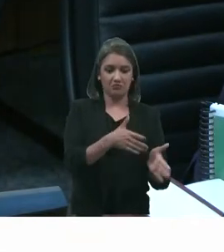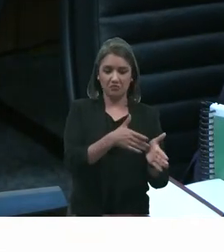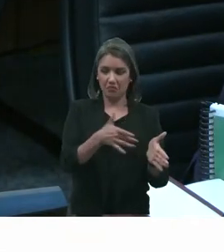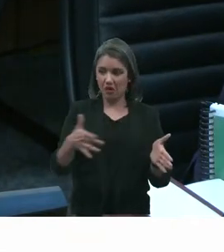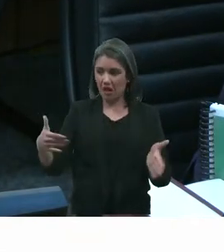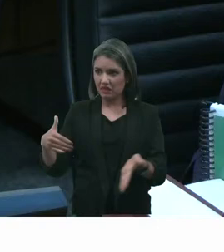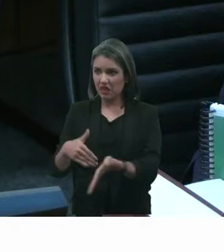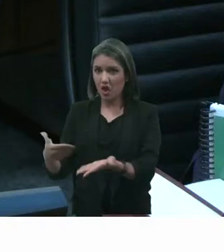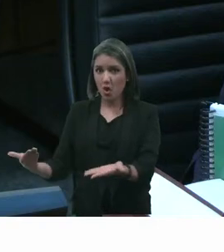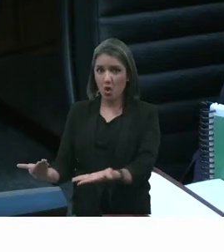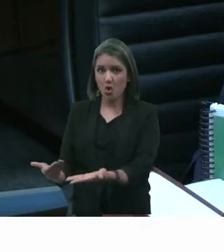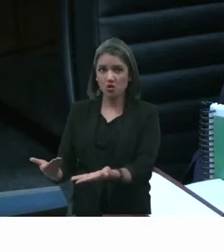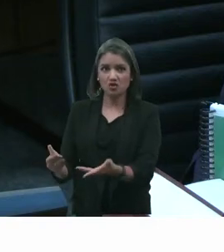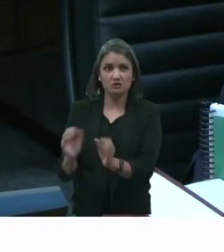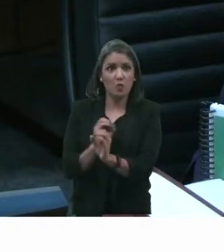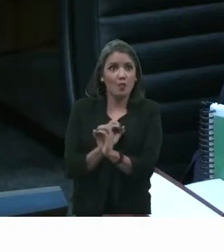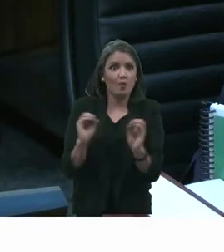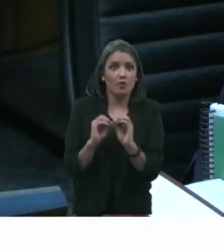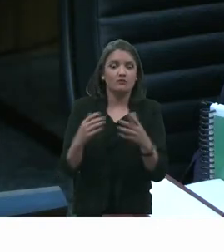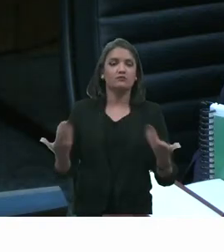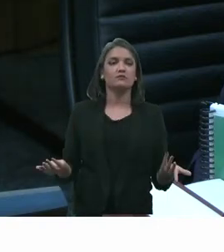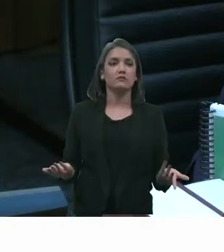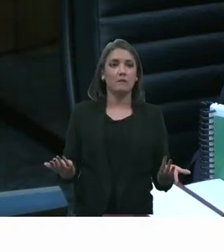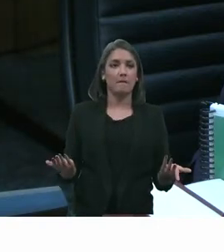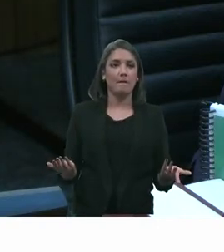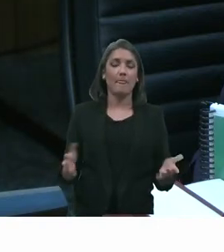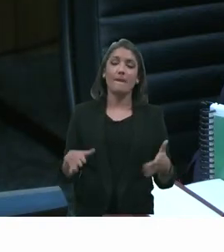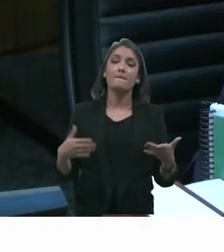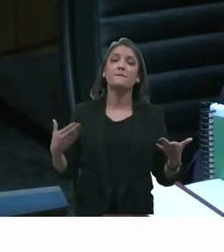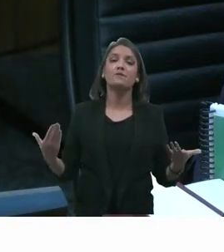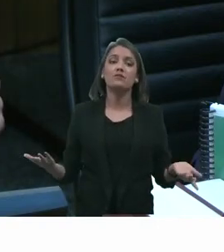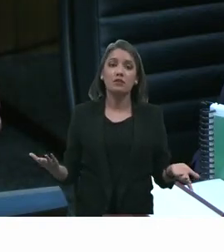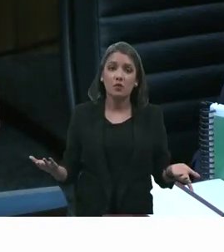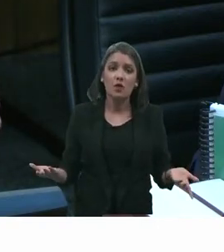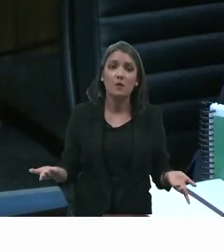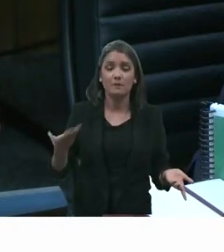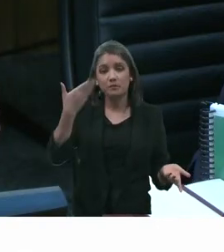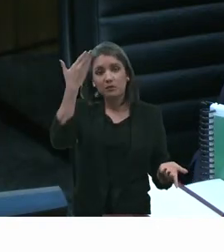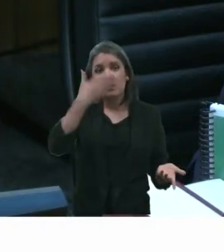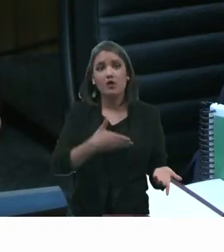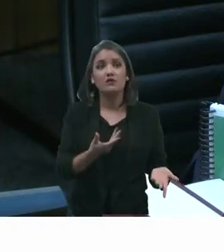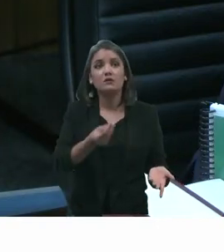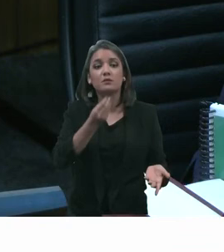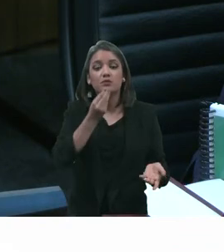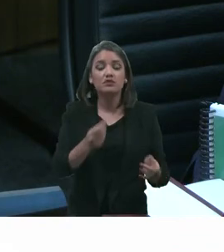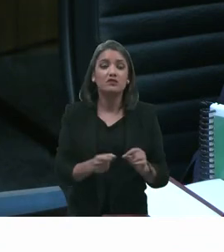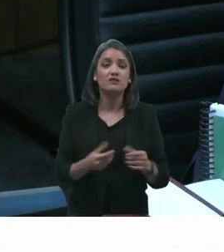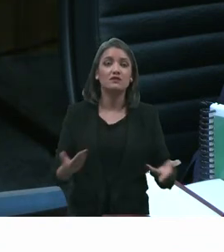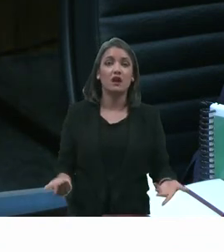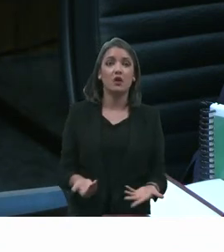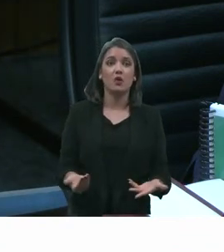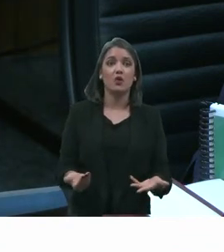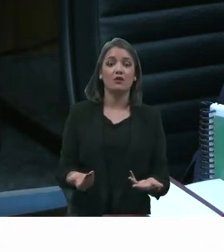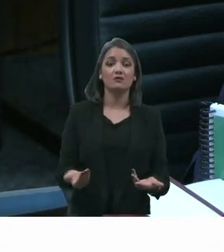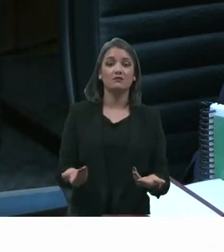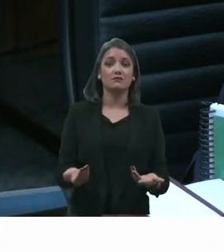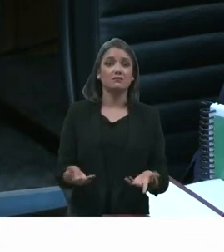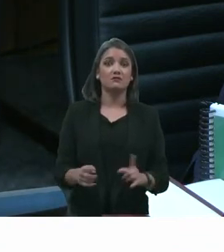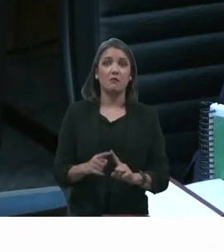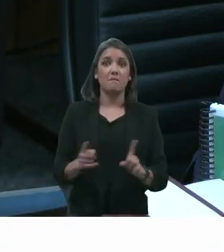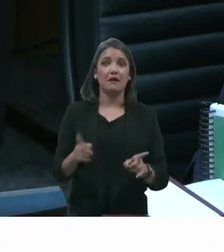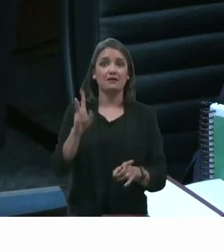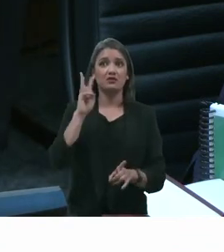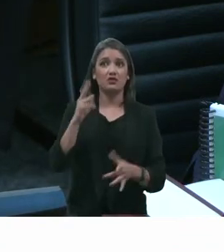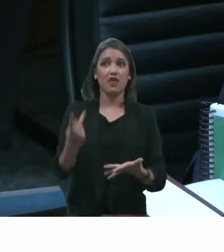a presente data. Que prova poderia ser produzida nesse momento sobre fatos que ocorreram